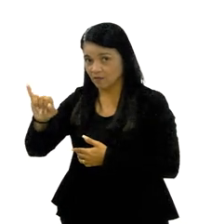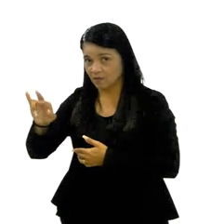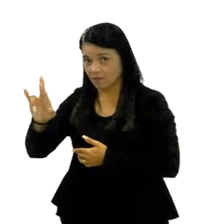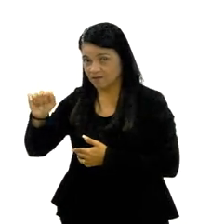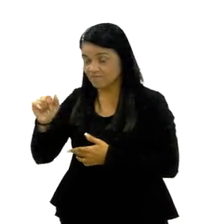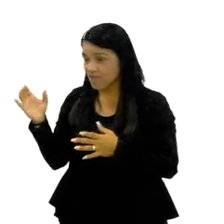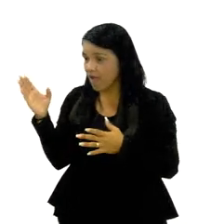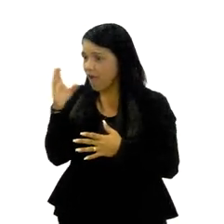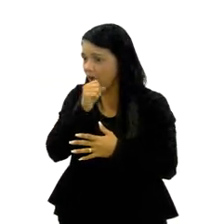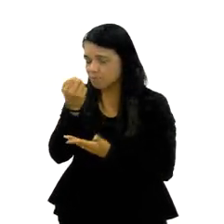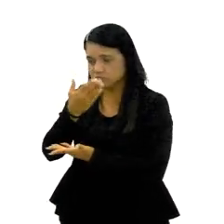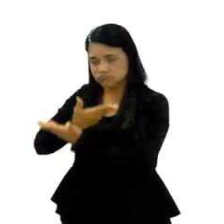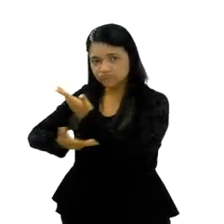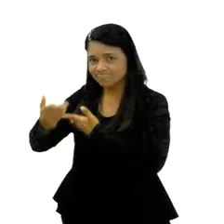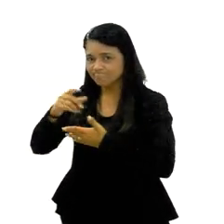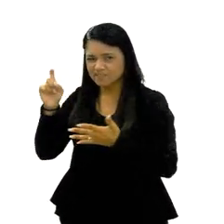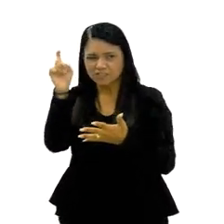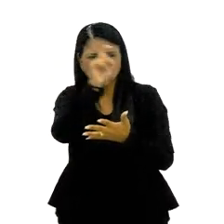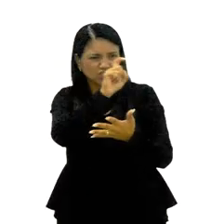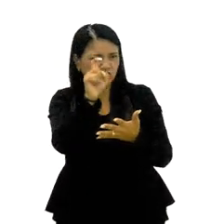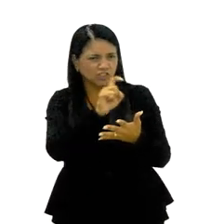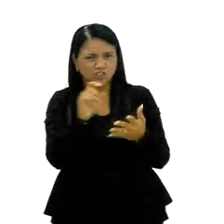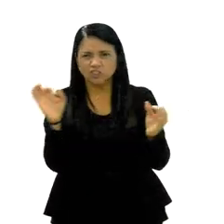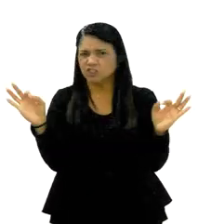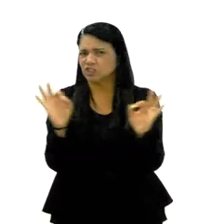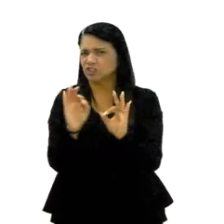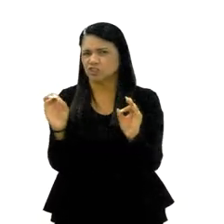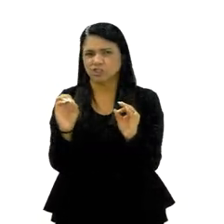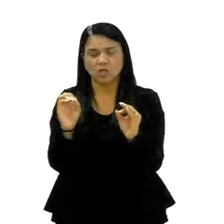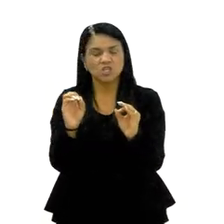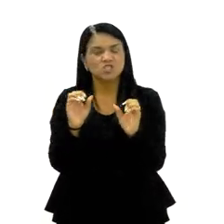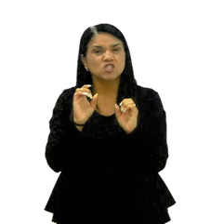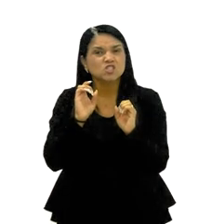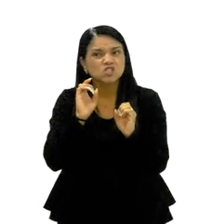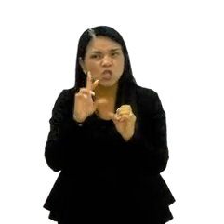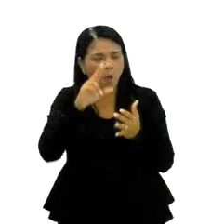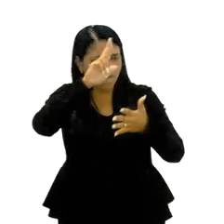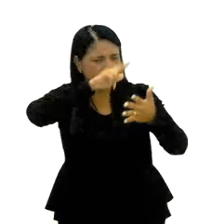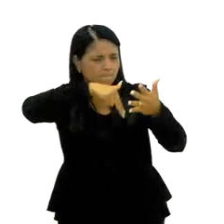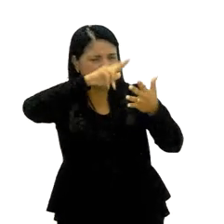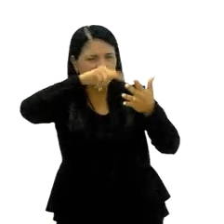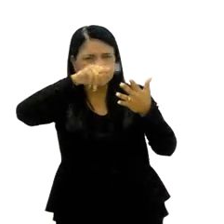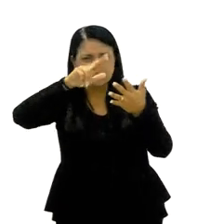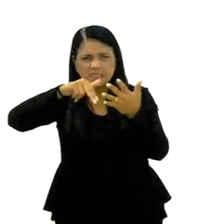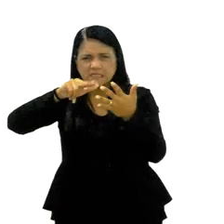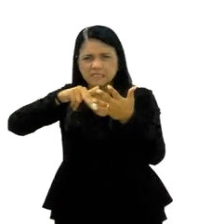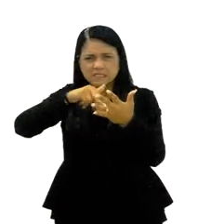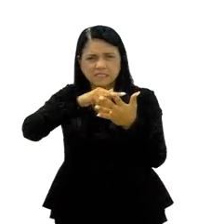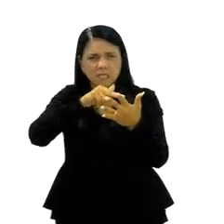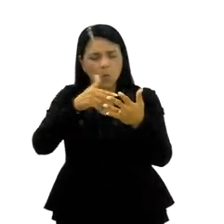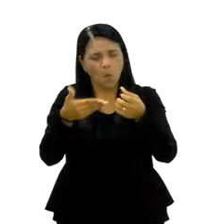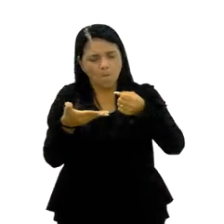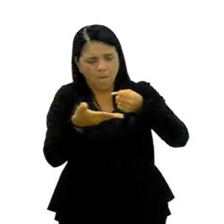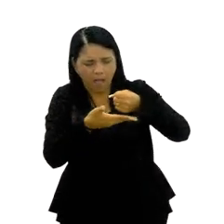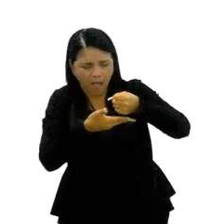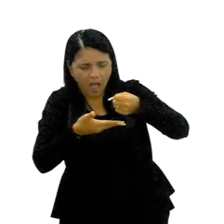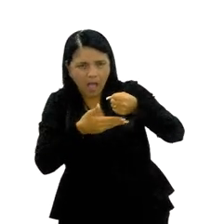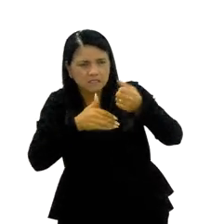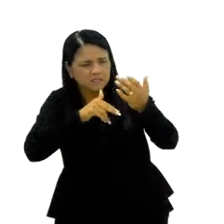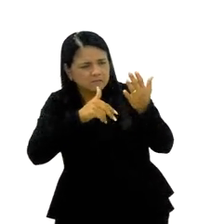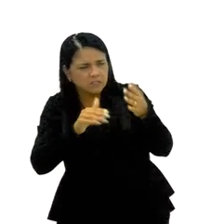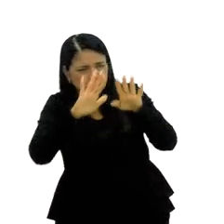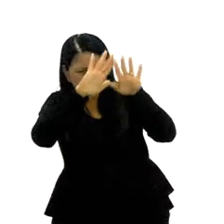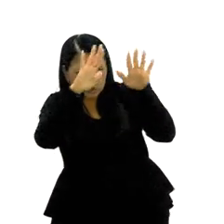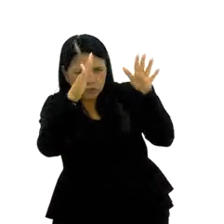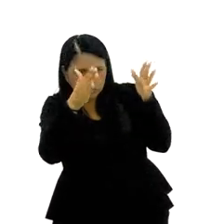rápido. Ali foi uma das peças que eu não usei pistola em momento nenhum. Só na mão. Ali é pincel do início ao fim. Tanto na parte da base, quanto na